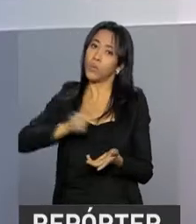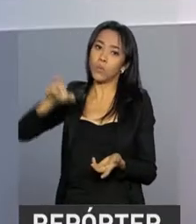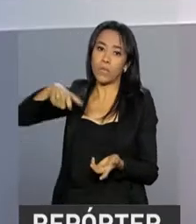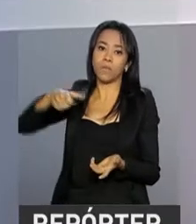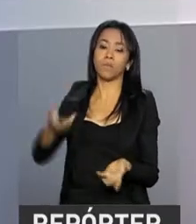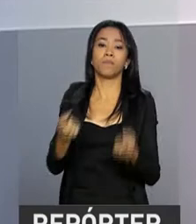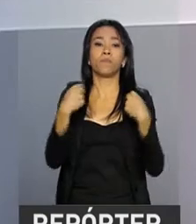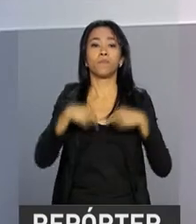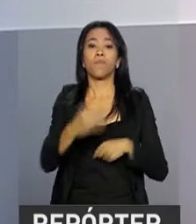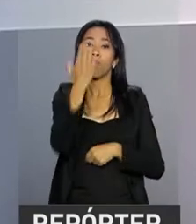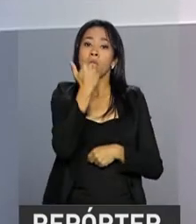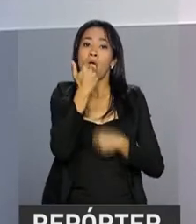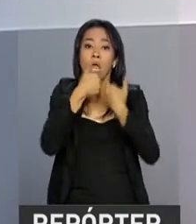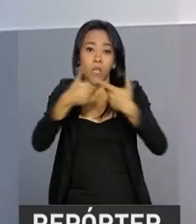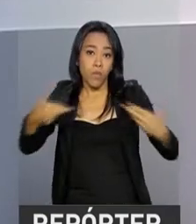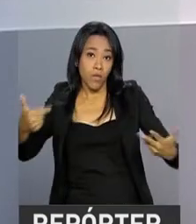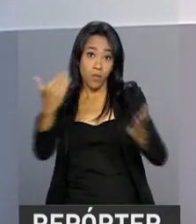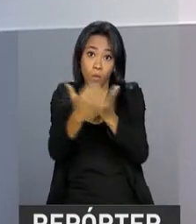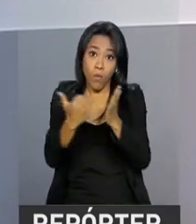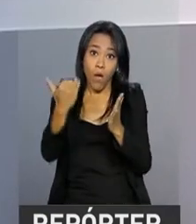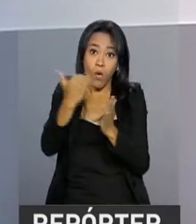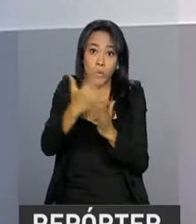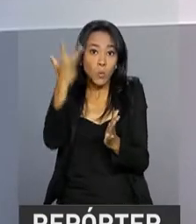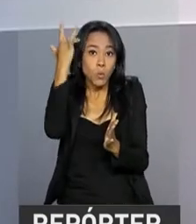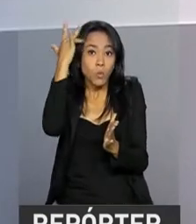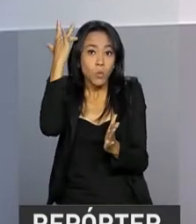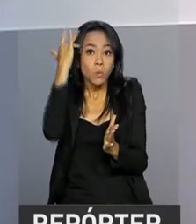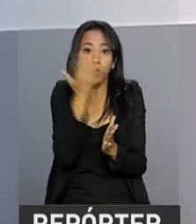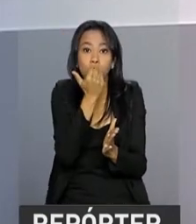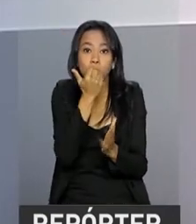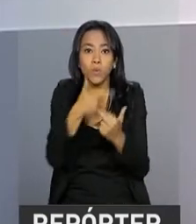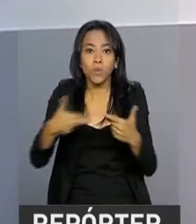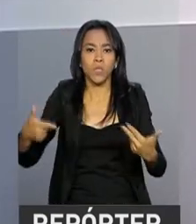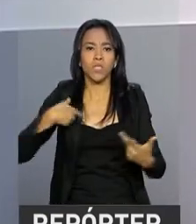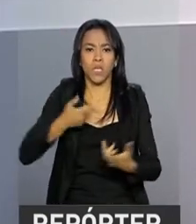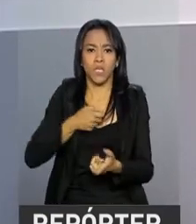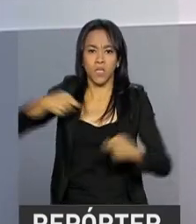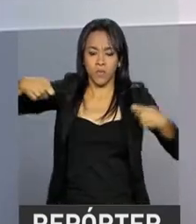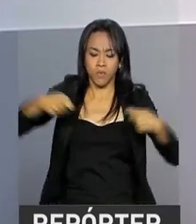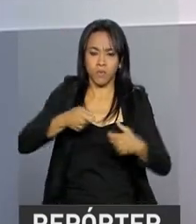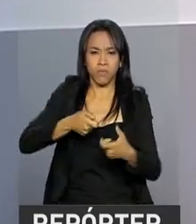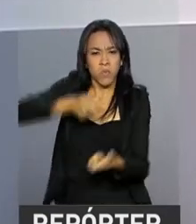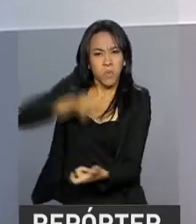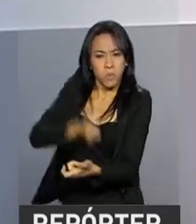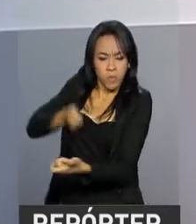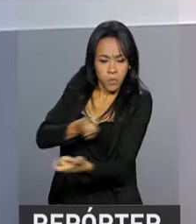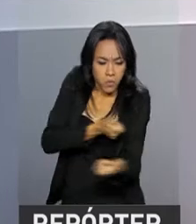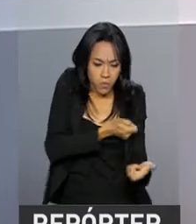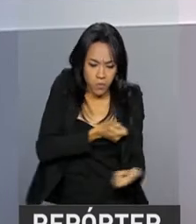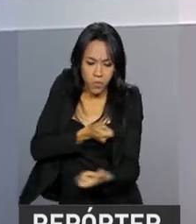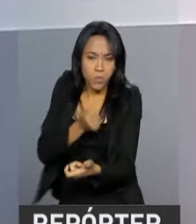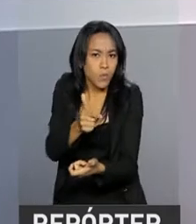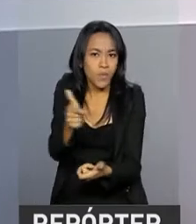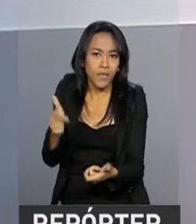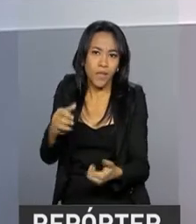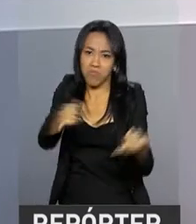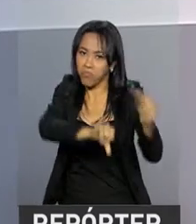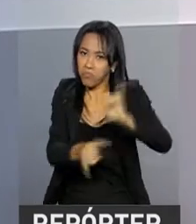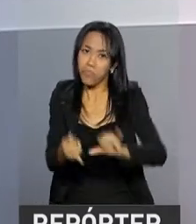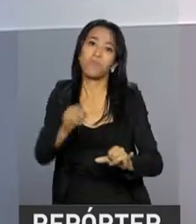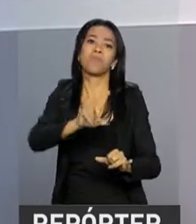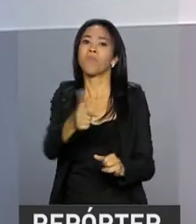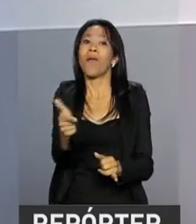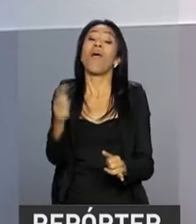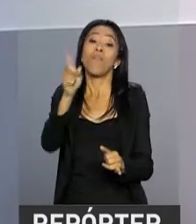alimentos com alto valor nutricional produzidos sem agrotóxicos tricot tores familiares vão parar na mesa dos